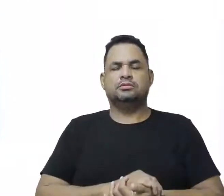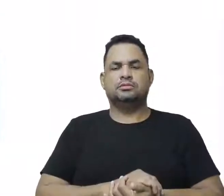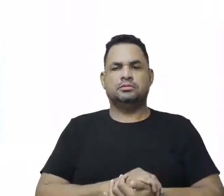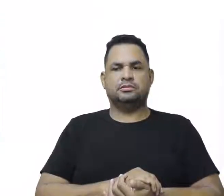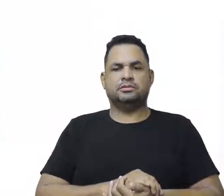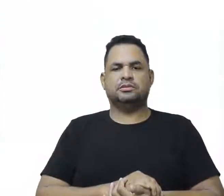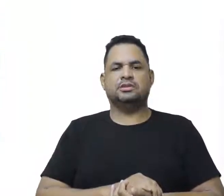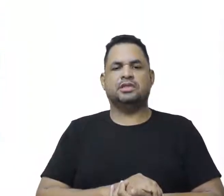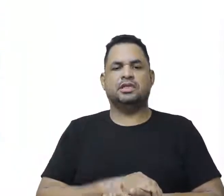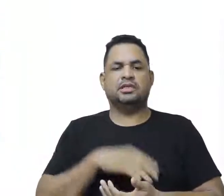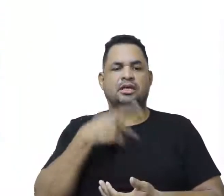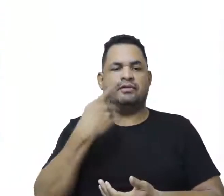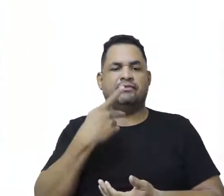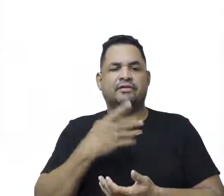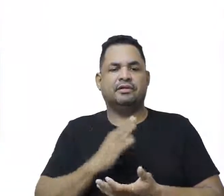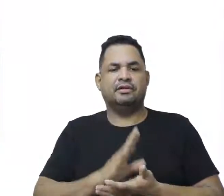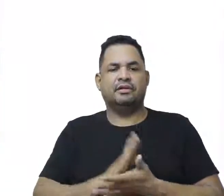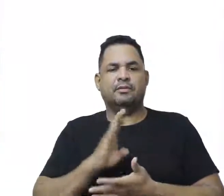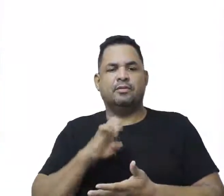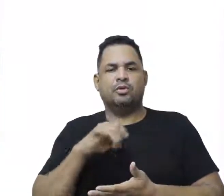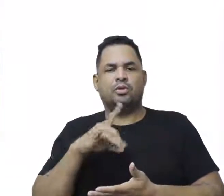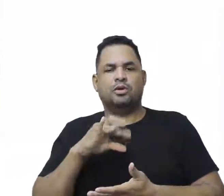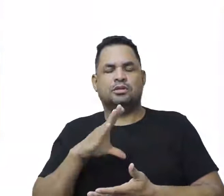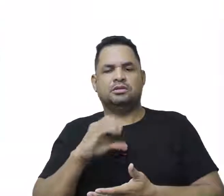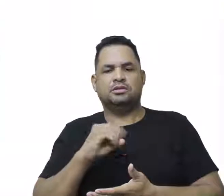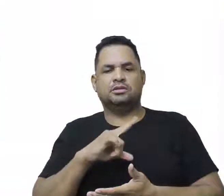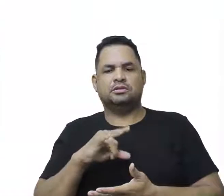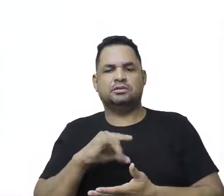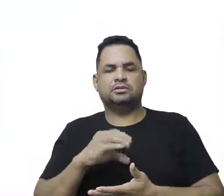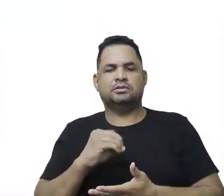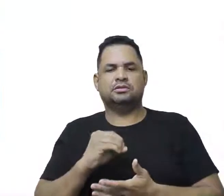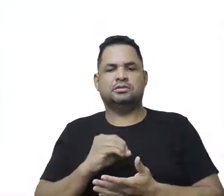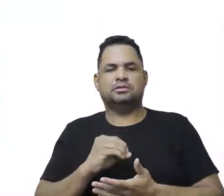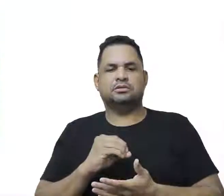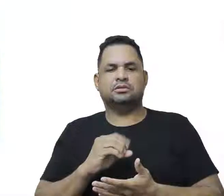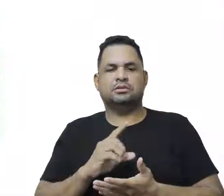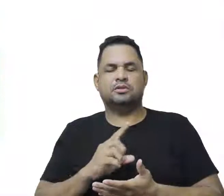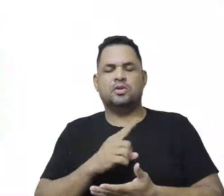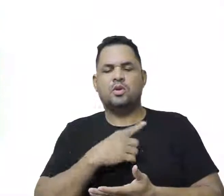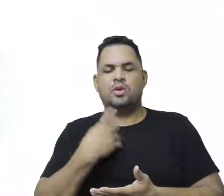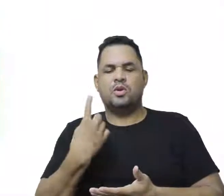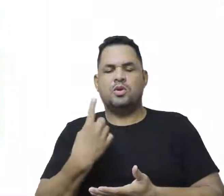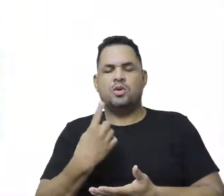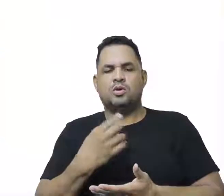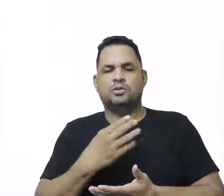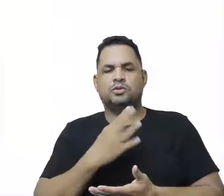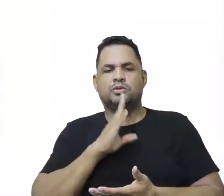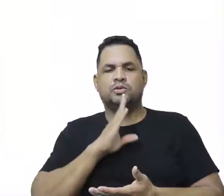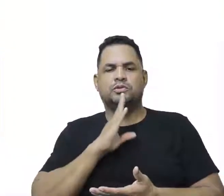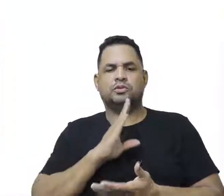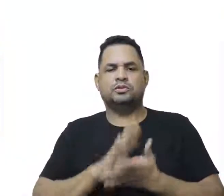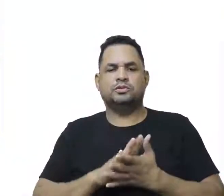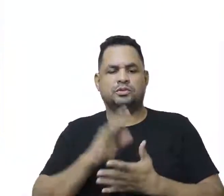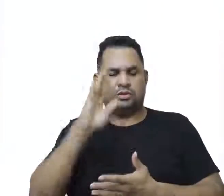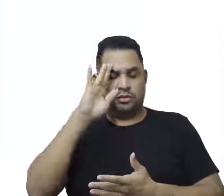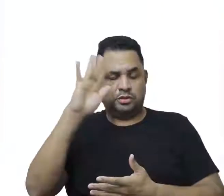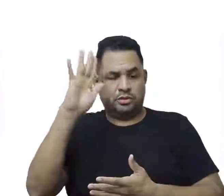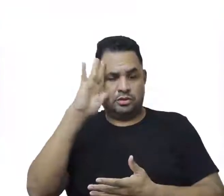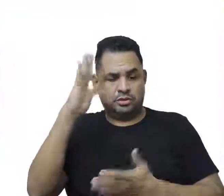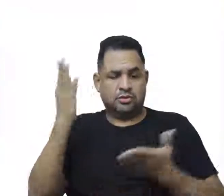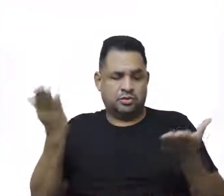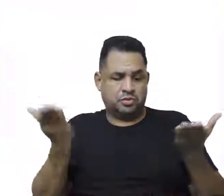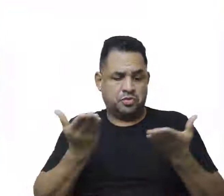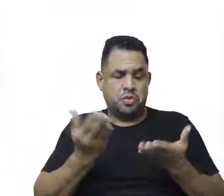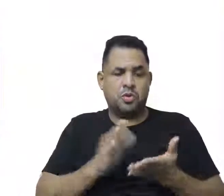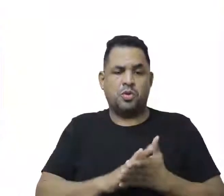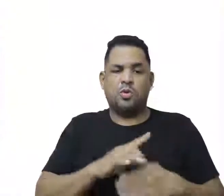ele tá falando aqui da burocratização que a gente conhece gente é o ver ele é o teórico mais atual